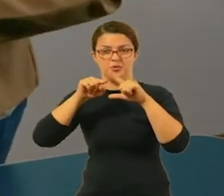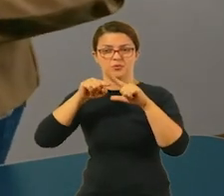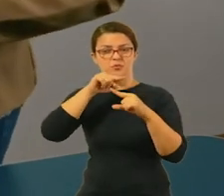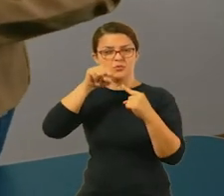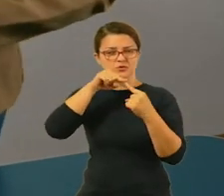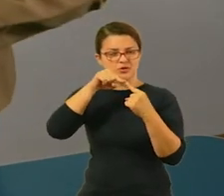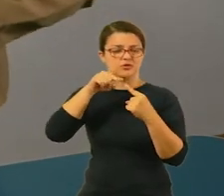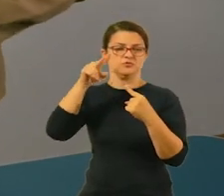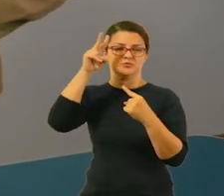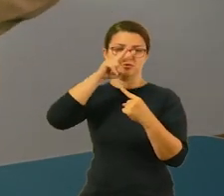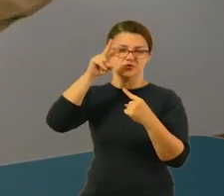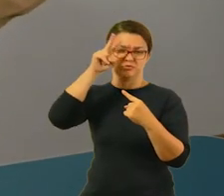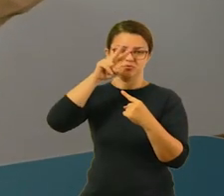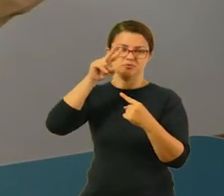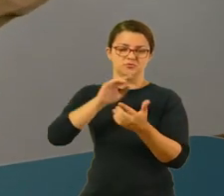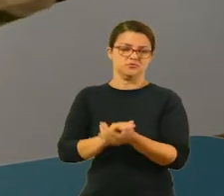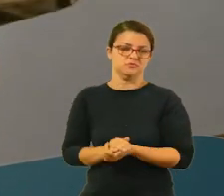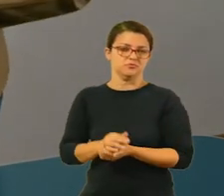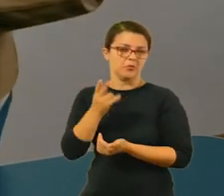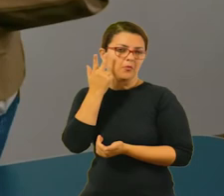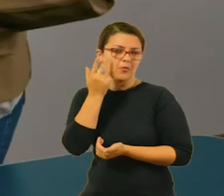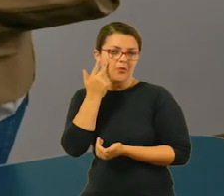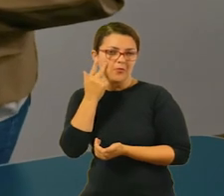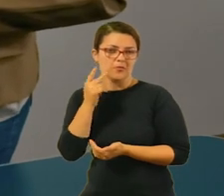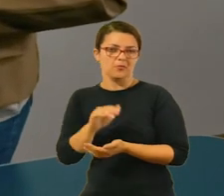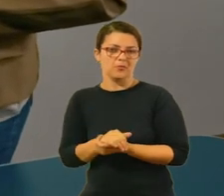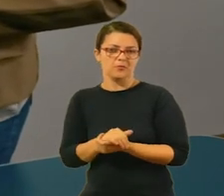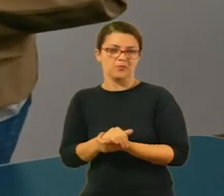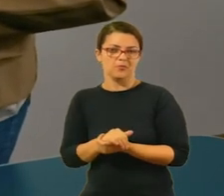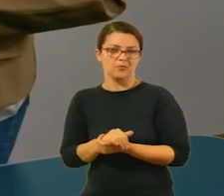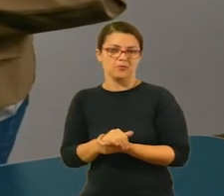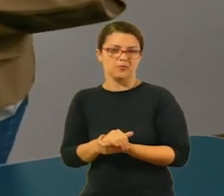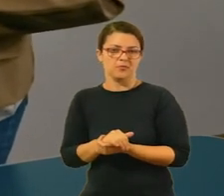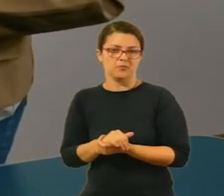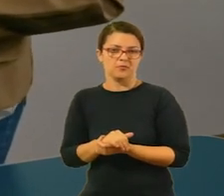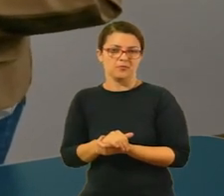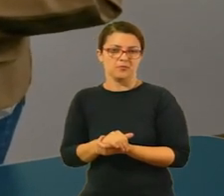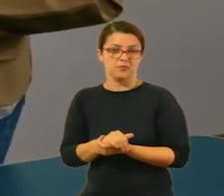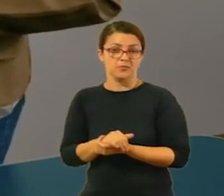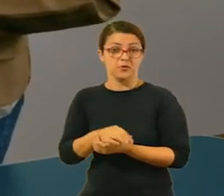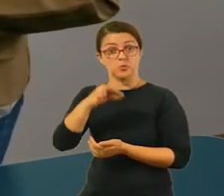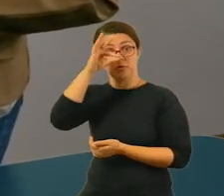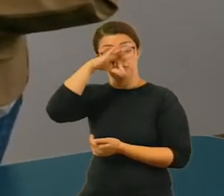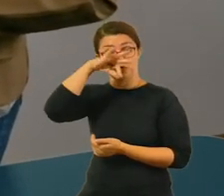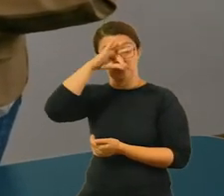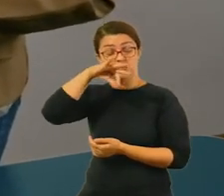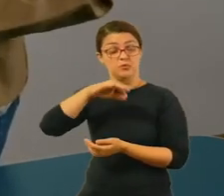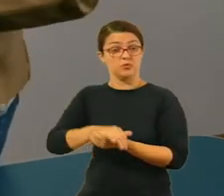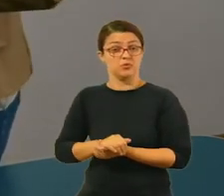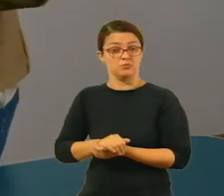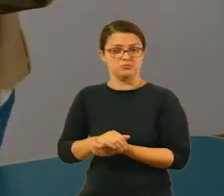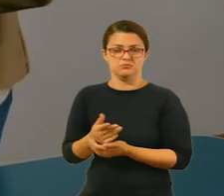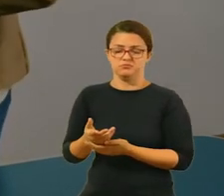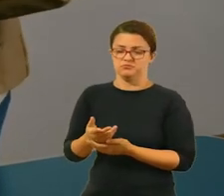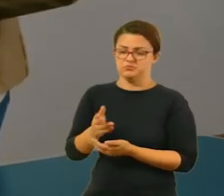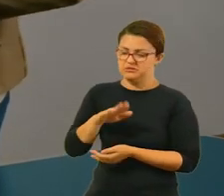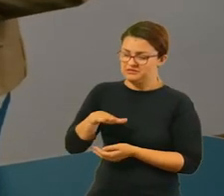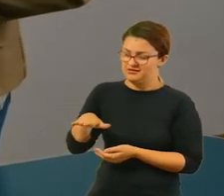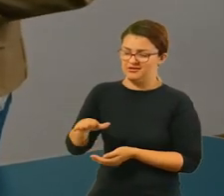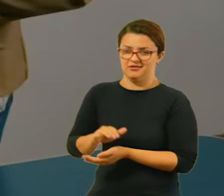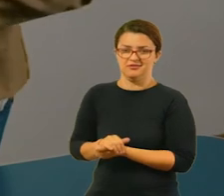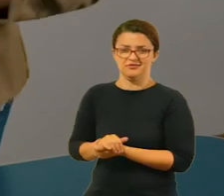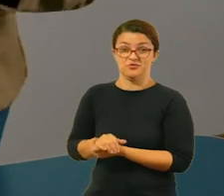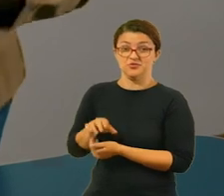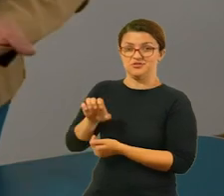objeto aqui, né? Tem toda uma história. É muito comum isso ser feito no Peru. E a nossa sugestão é que a criança faça da